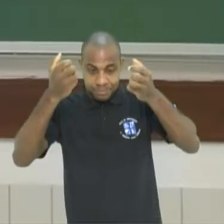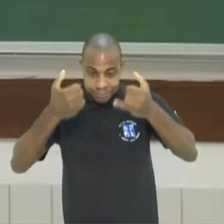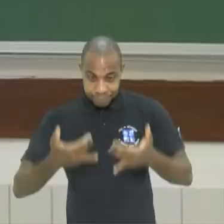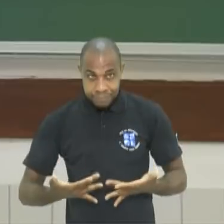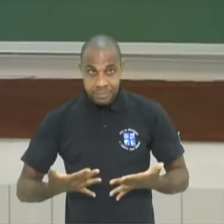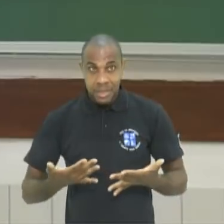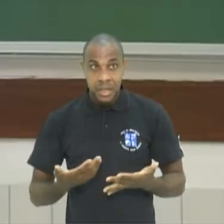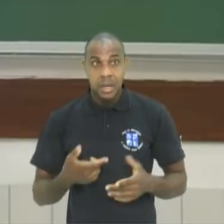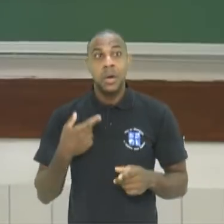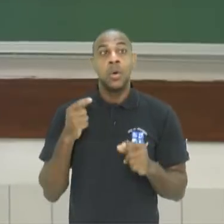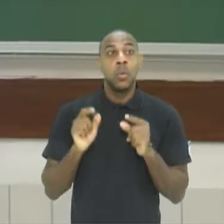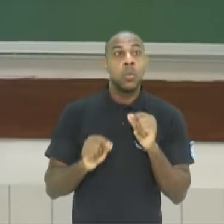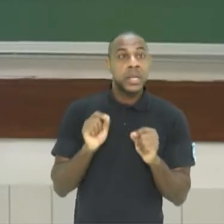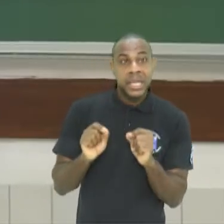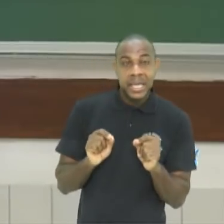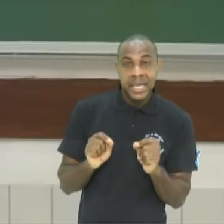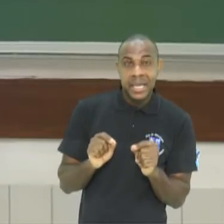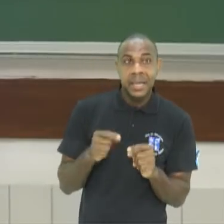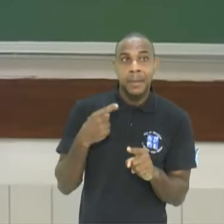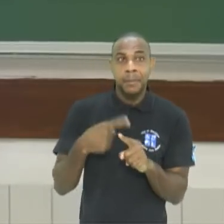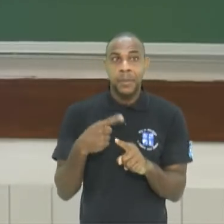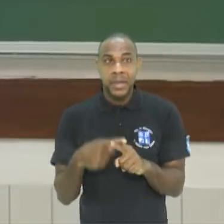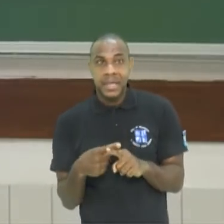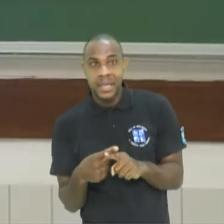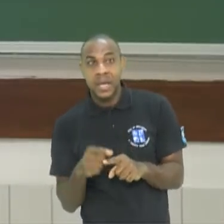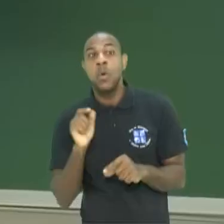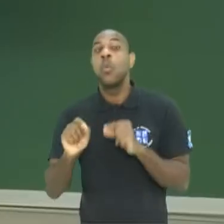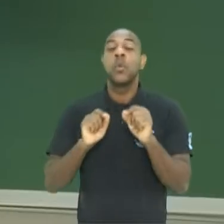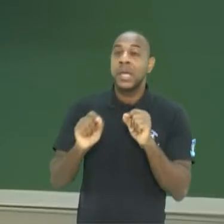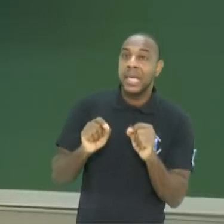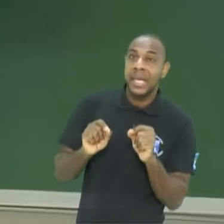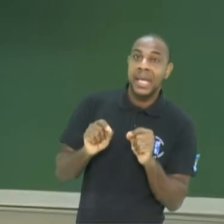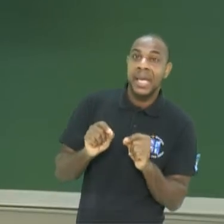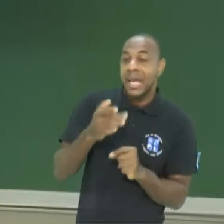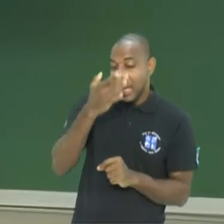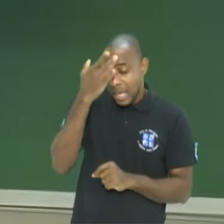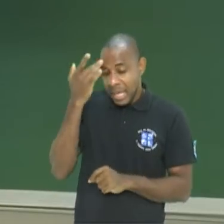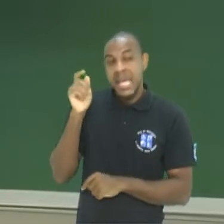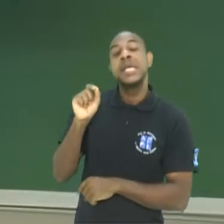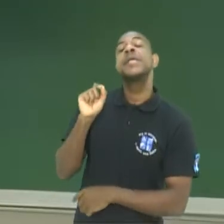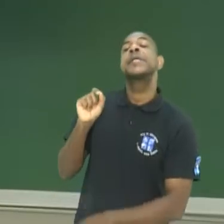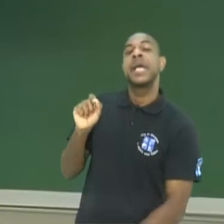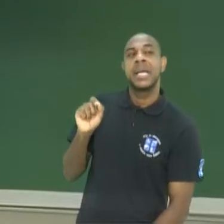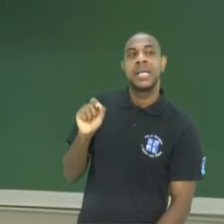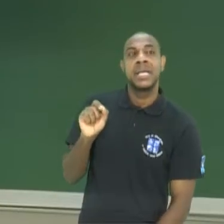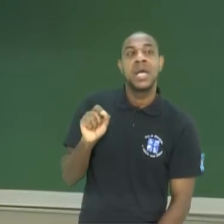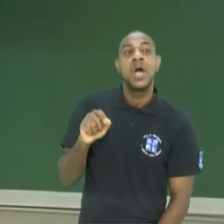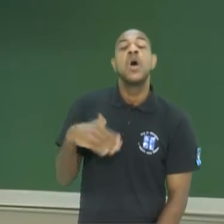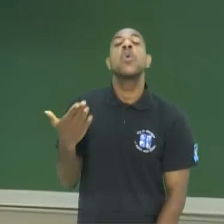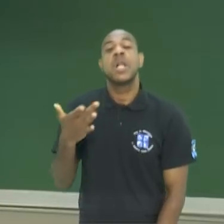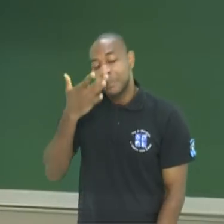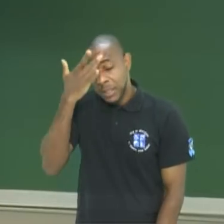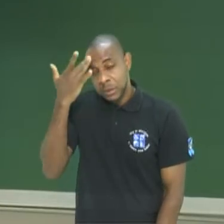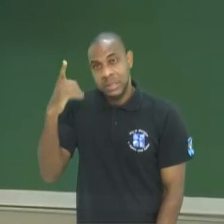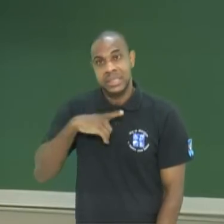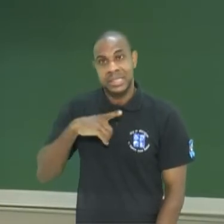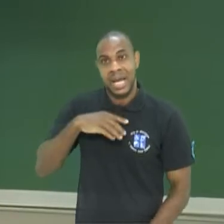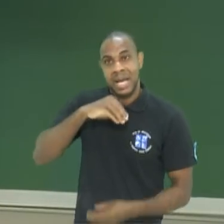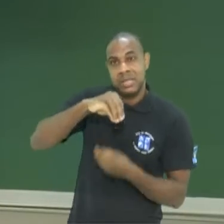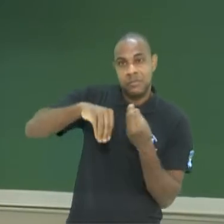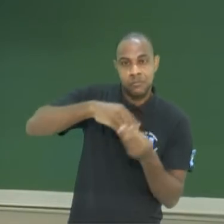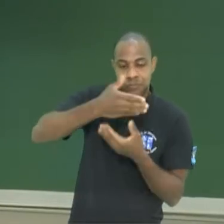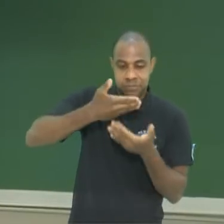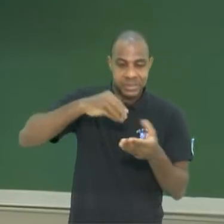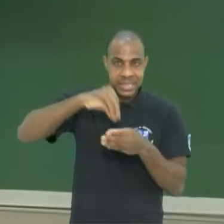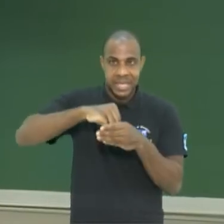o que, quem e como. Então, o que deve ser feito? Quais são as pessoas envolvidas para que isso